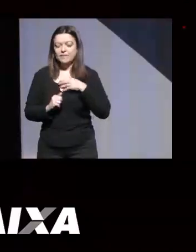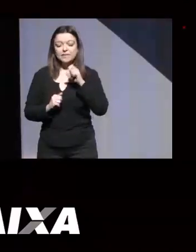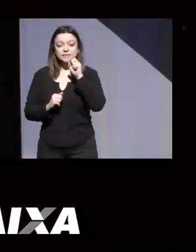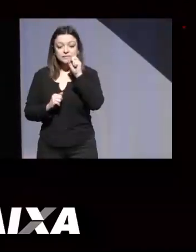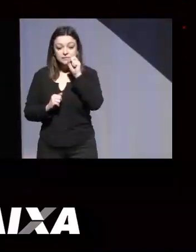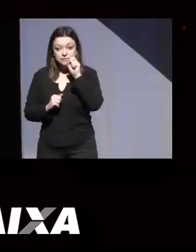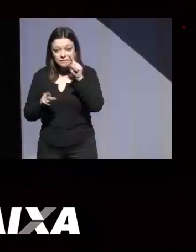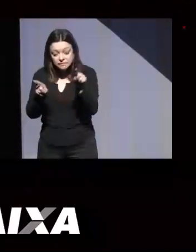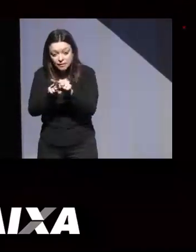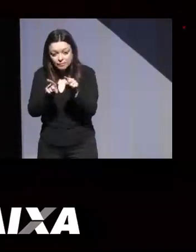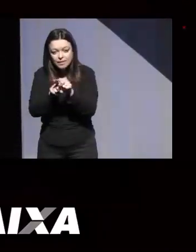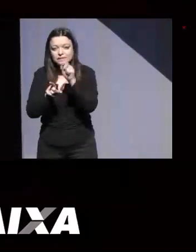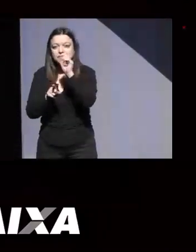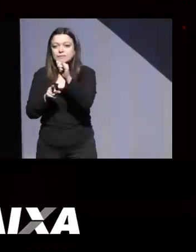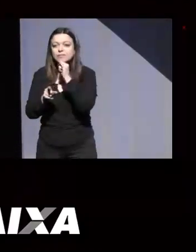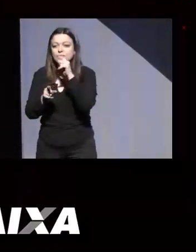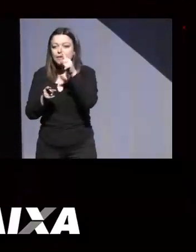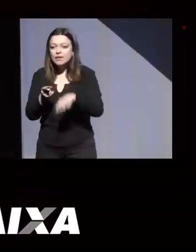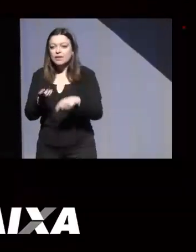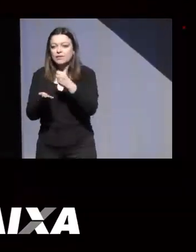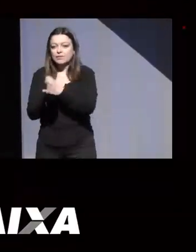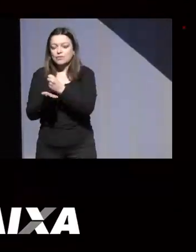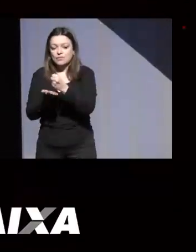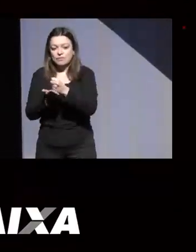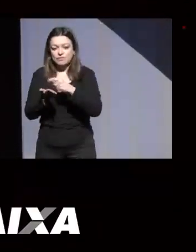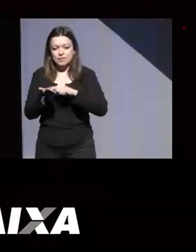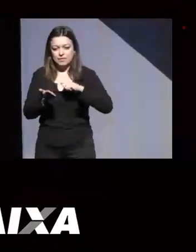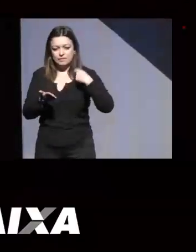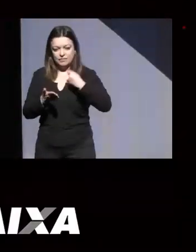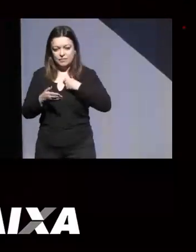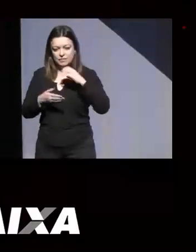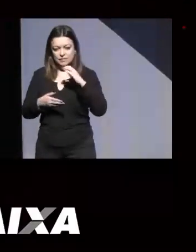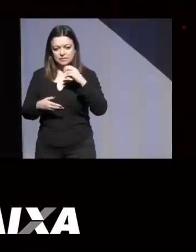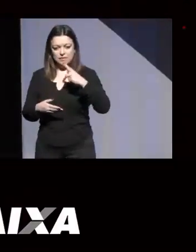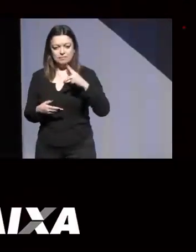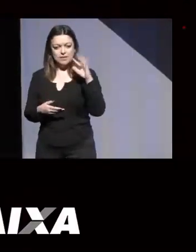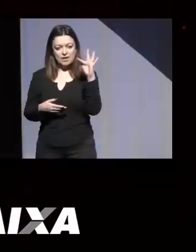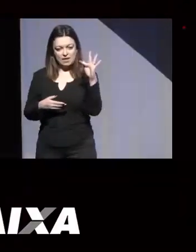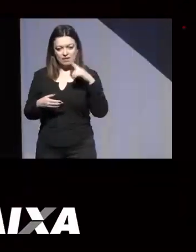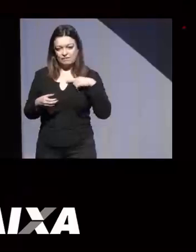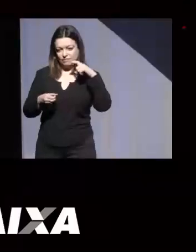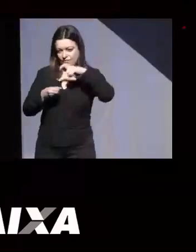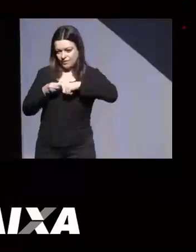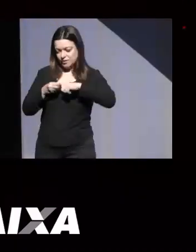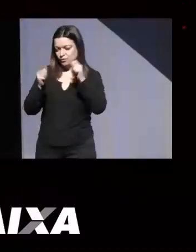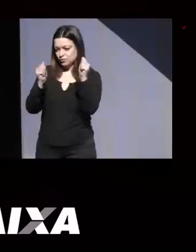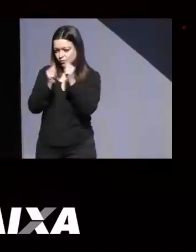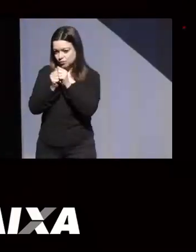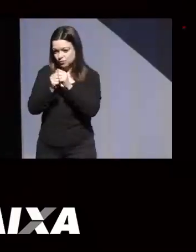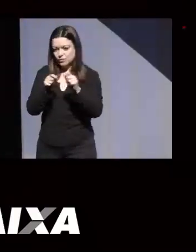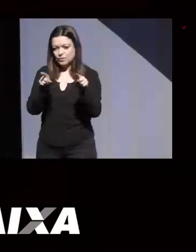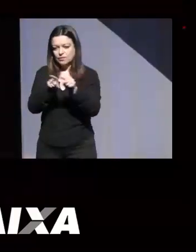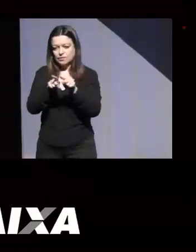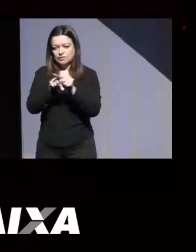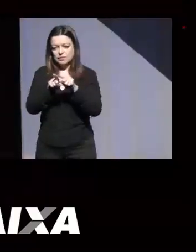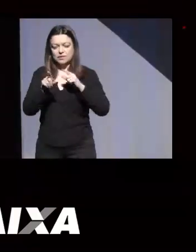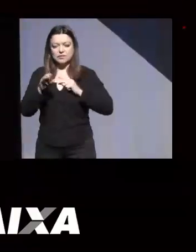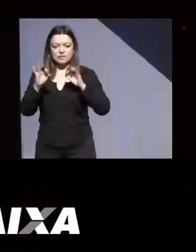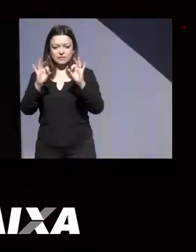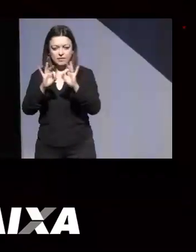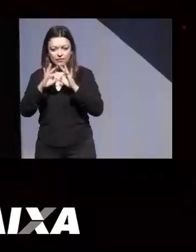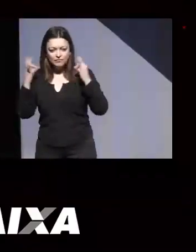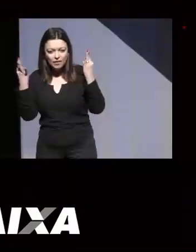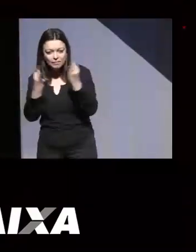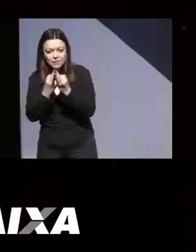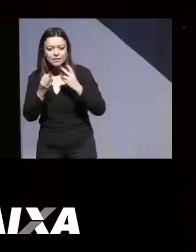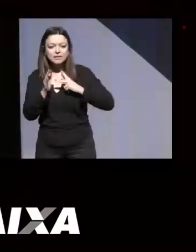ainda os dados extraídos de documentos fiscais vinculados ao CPF do representante da família que acobertarem operações